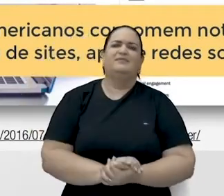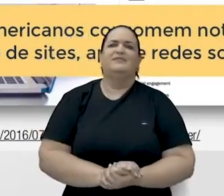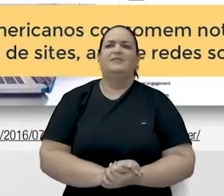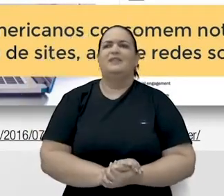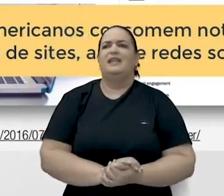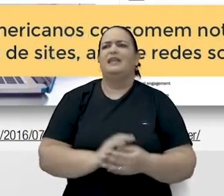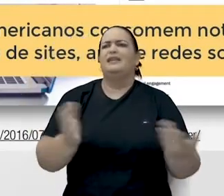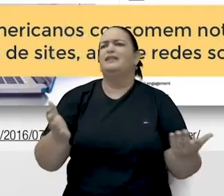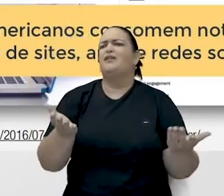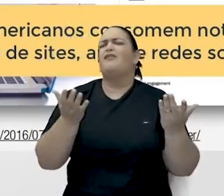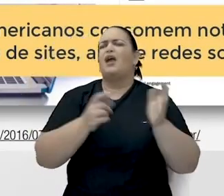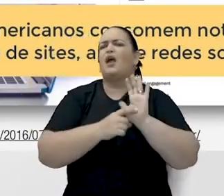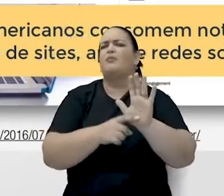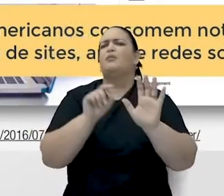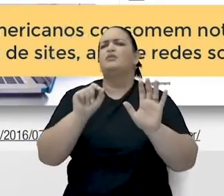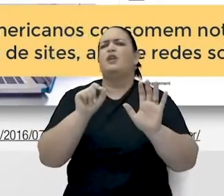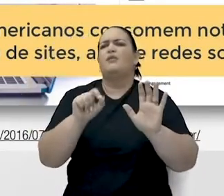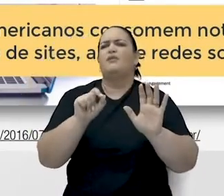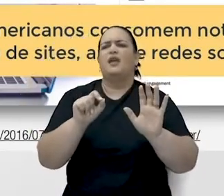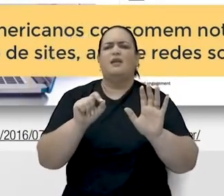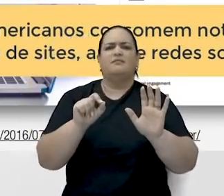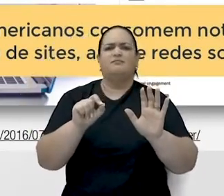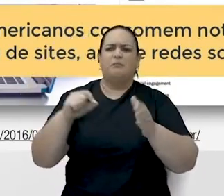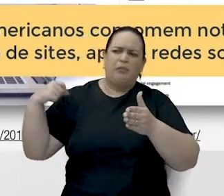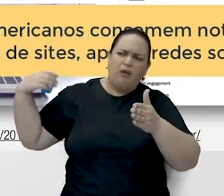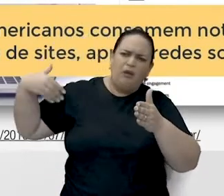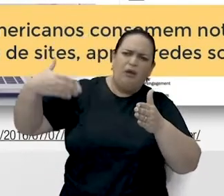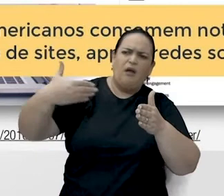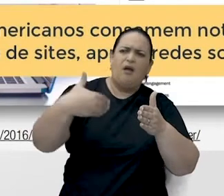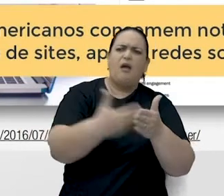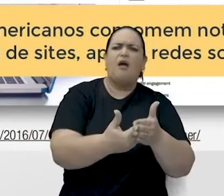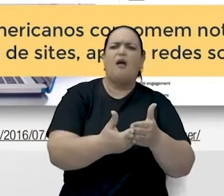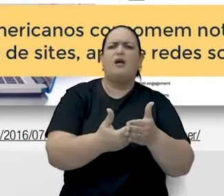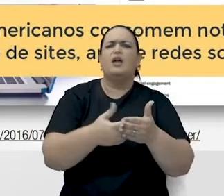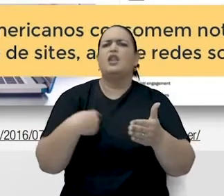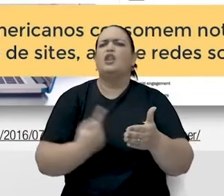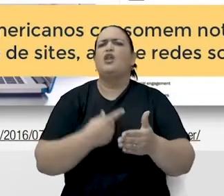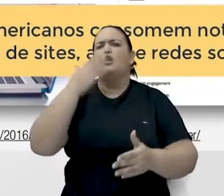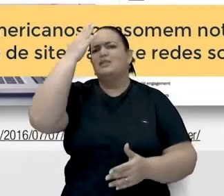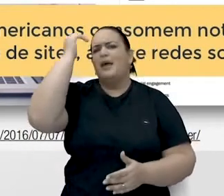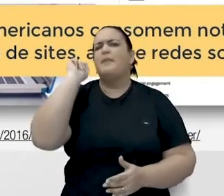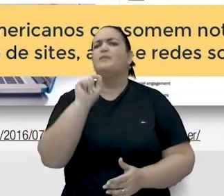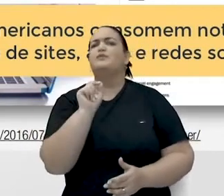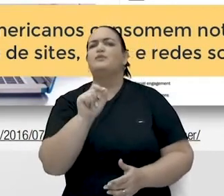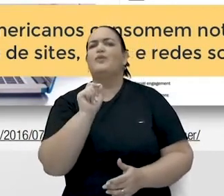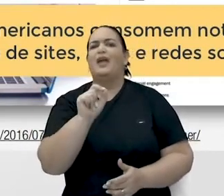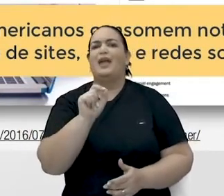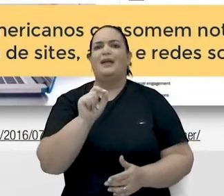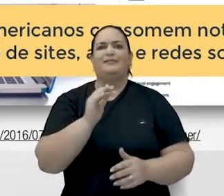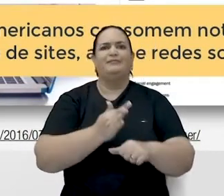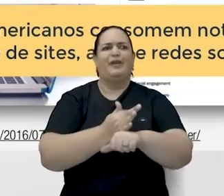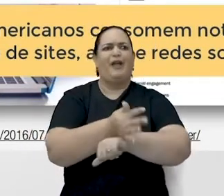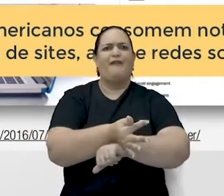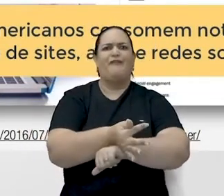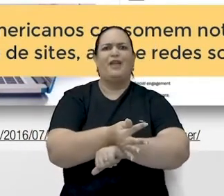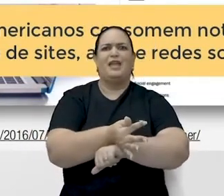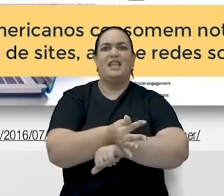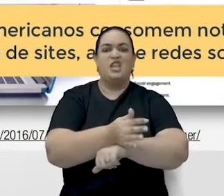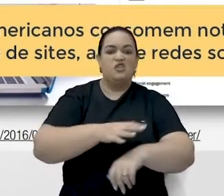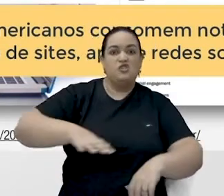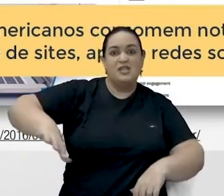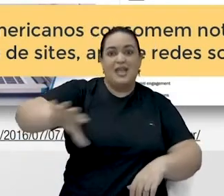seja, o que é que a gente sabe até agora? Que as fake news eles tiveram um destaque gigante no cenário